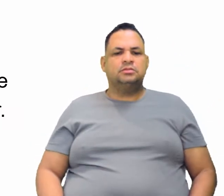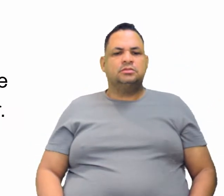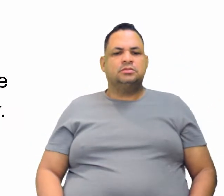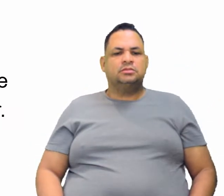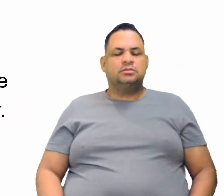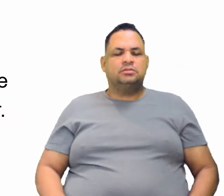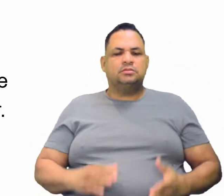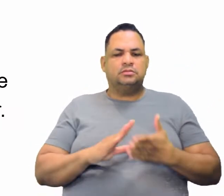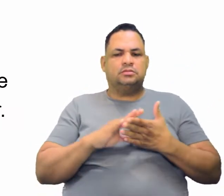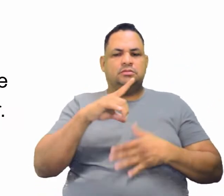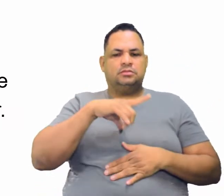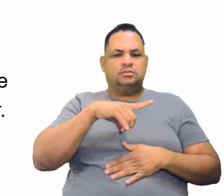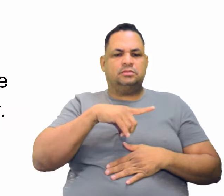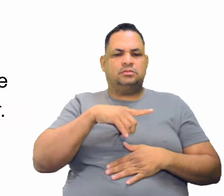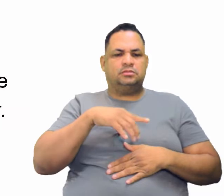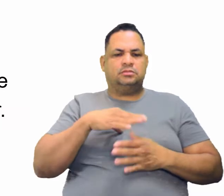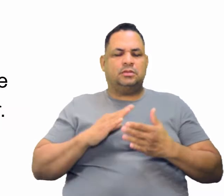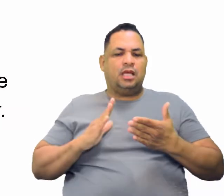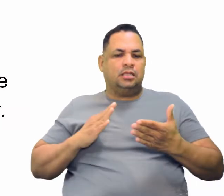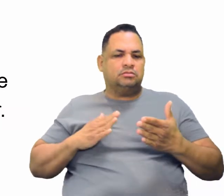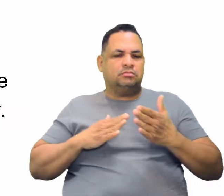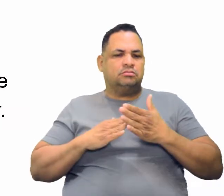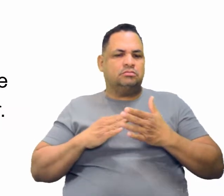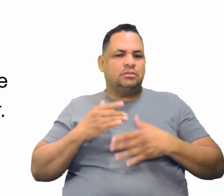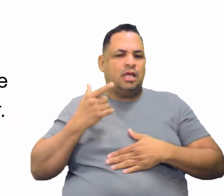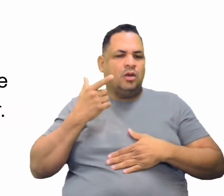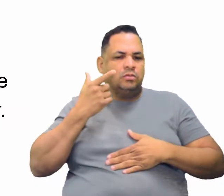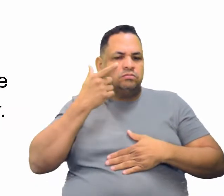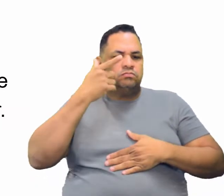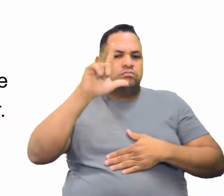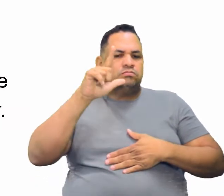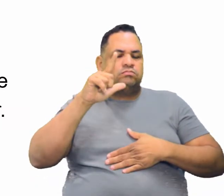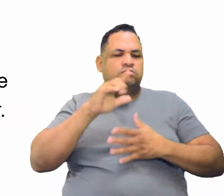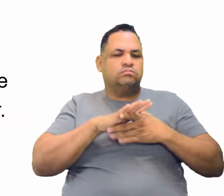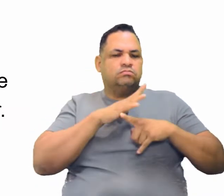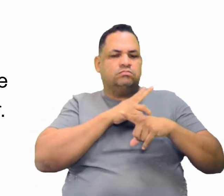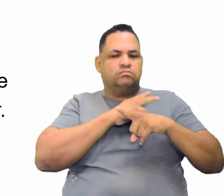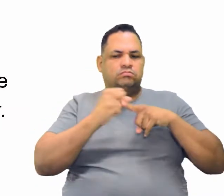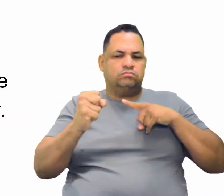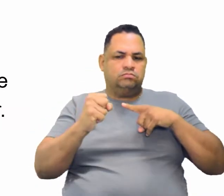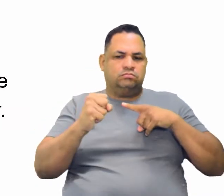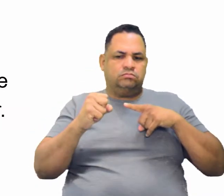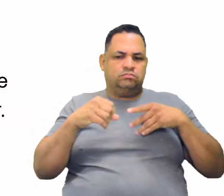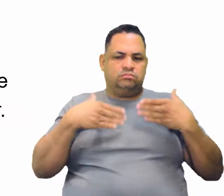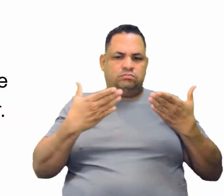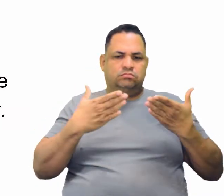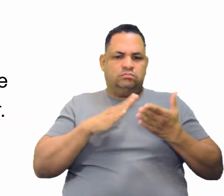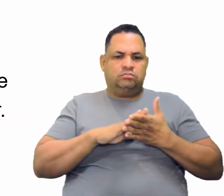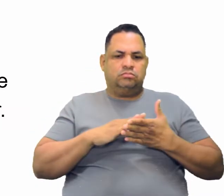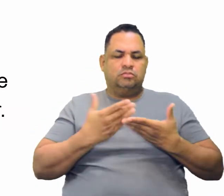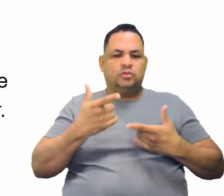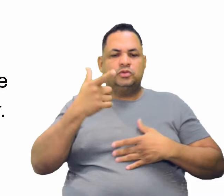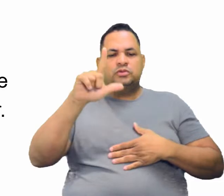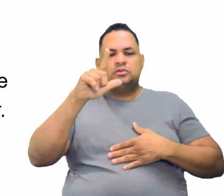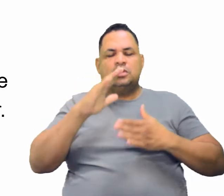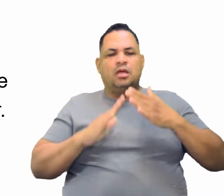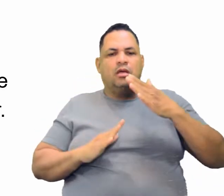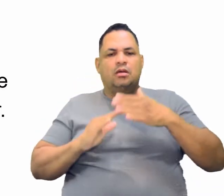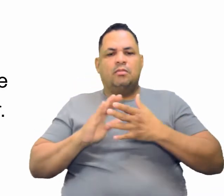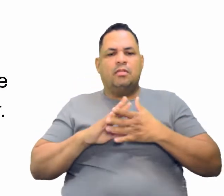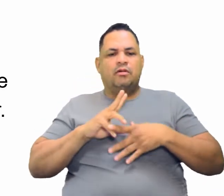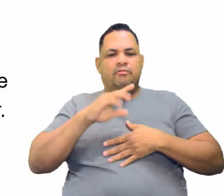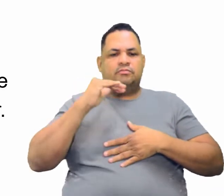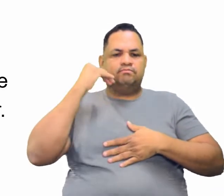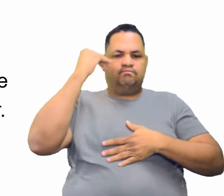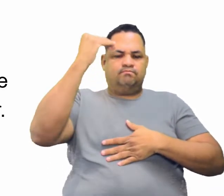do atrito que eu vou ter ali até eu conseguir vencer isso daí, tá? Então, quando você consegue aplicar uma força maior do